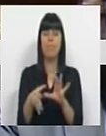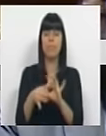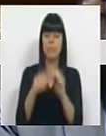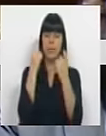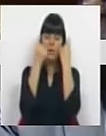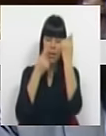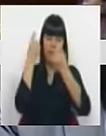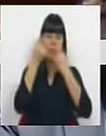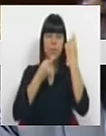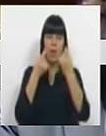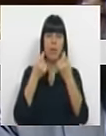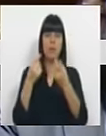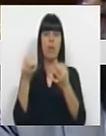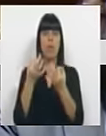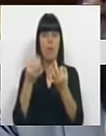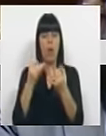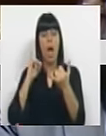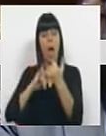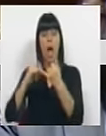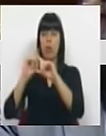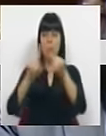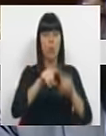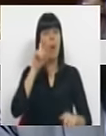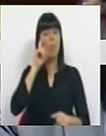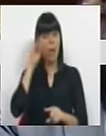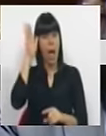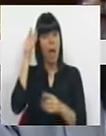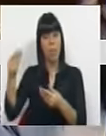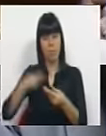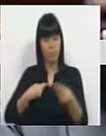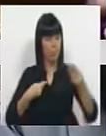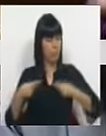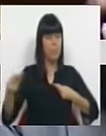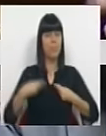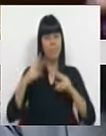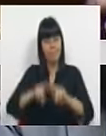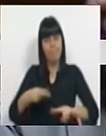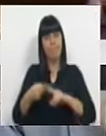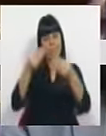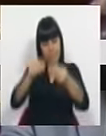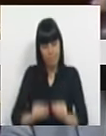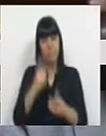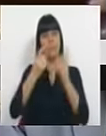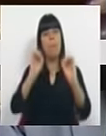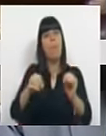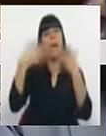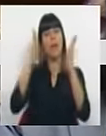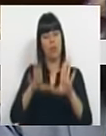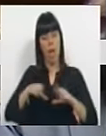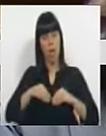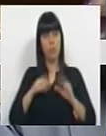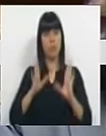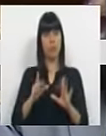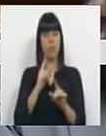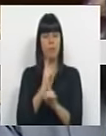com a reflexão e os contributos de associações de proteção dos animais, no sentido de reforçar alguns dos princípios já